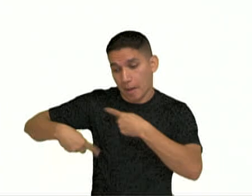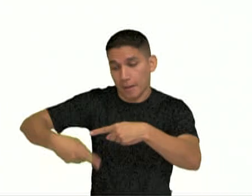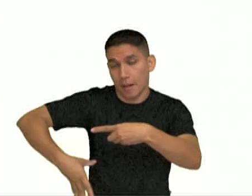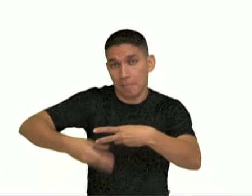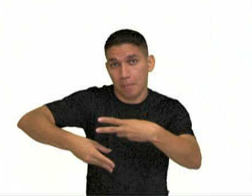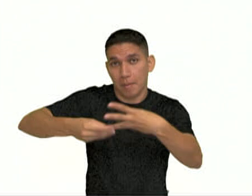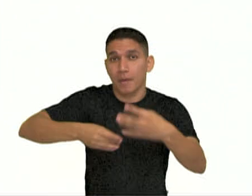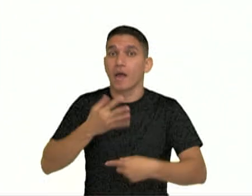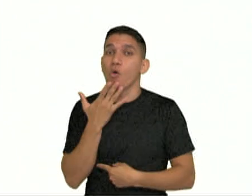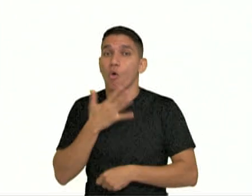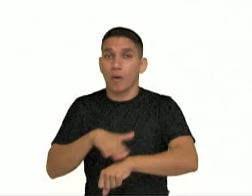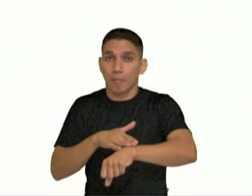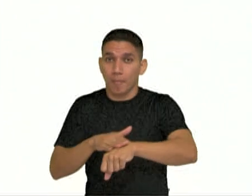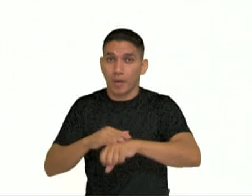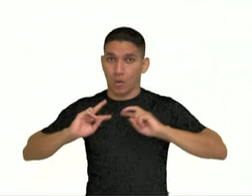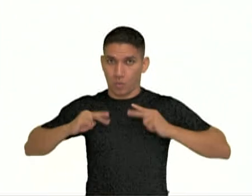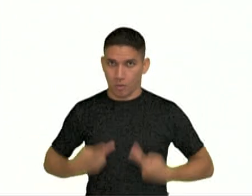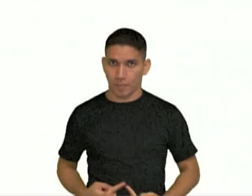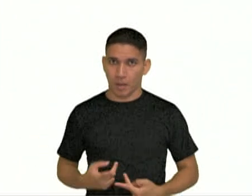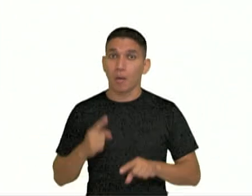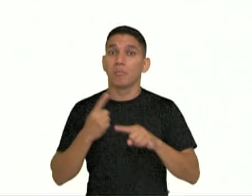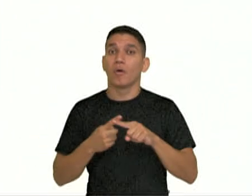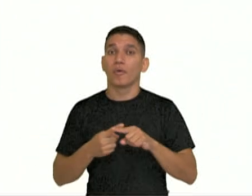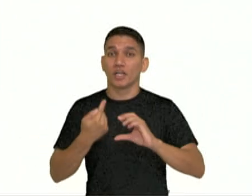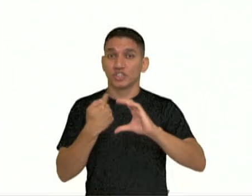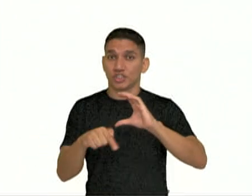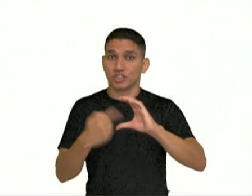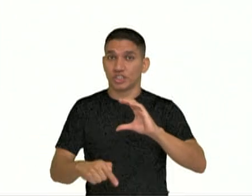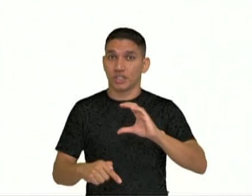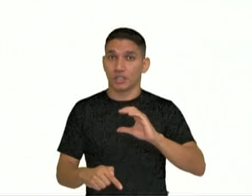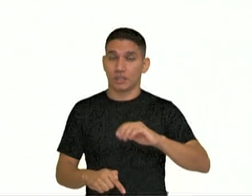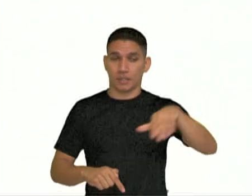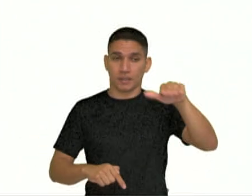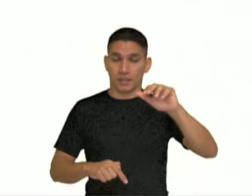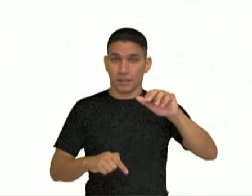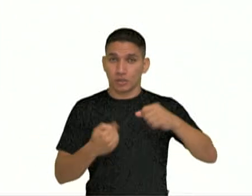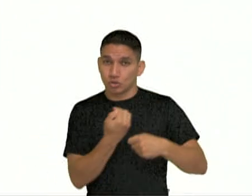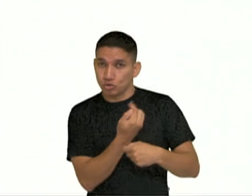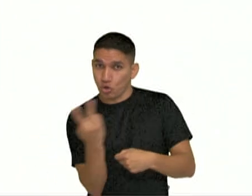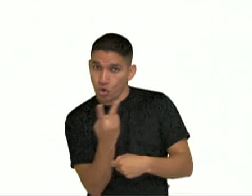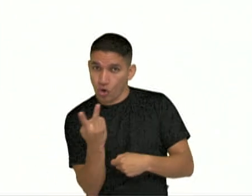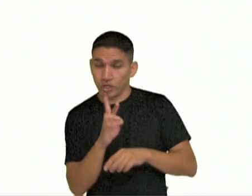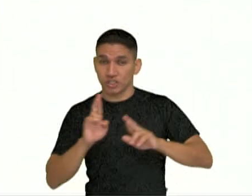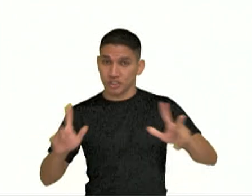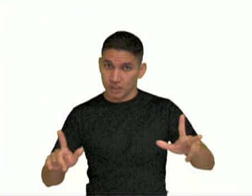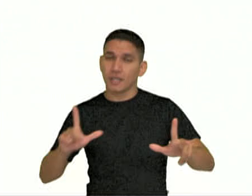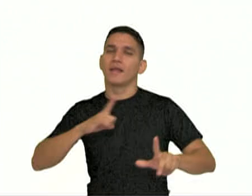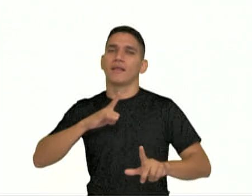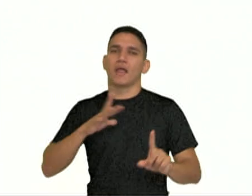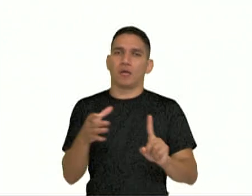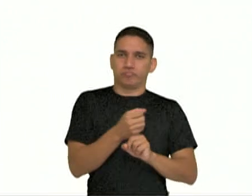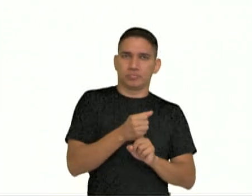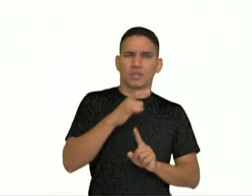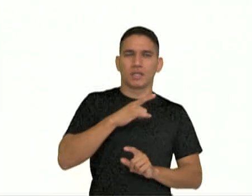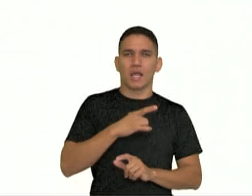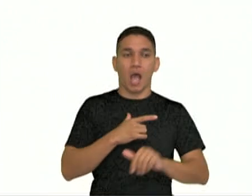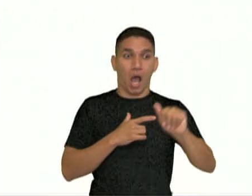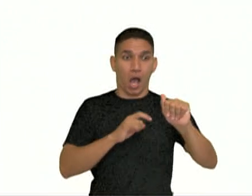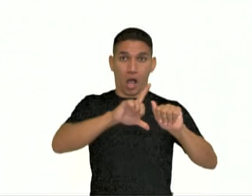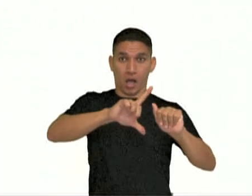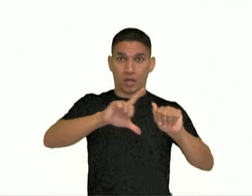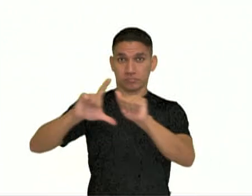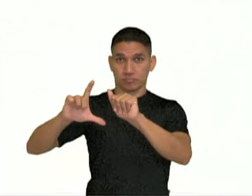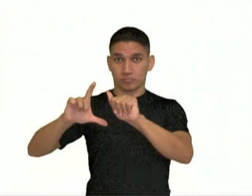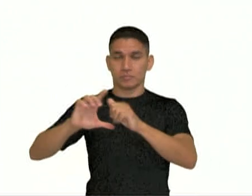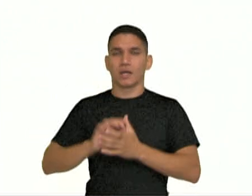espécie humana é devida a 2 pares de genes aditivos. O negro teria o genótipo azão-azão, bezão-bezão. E o